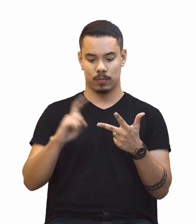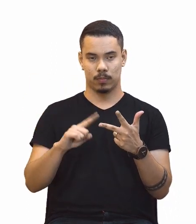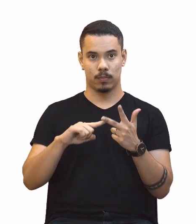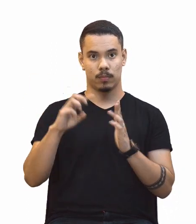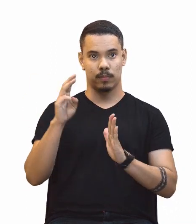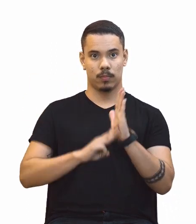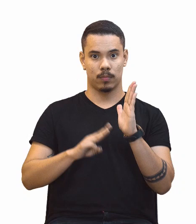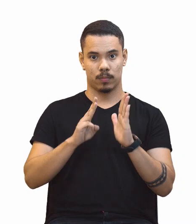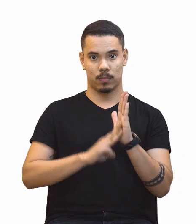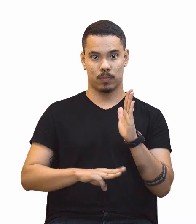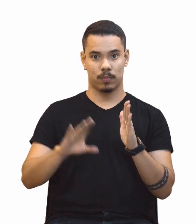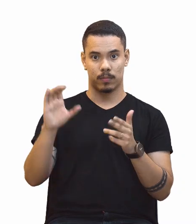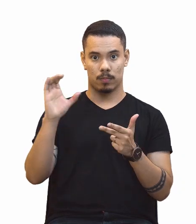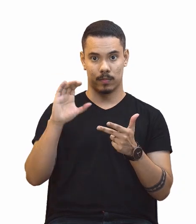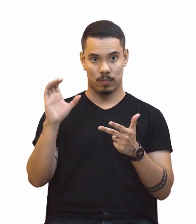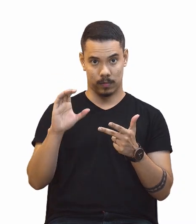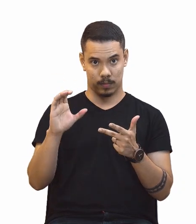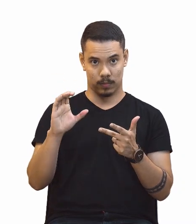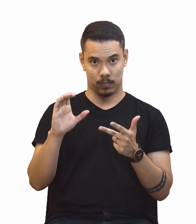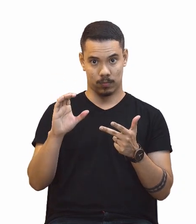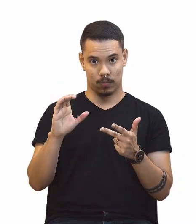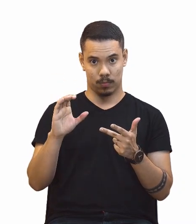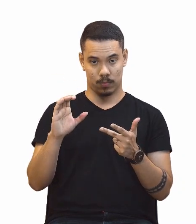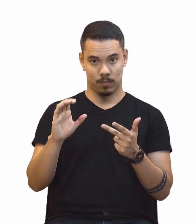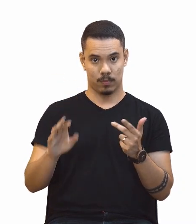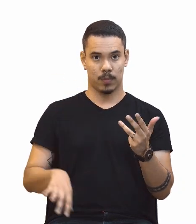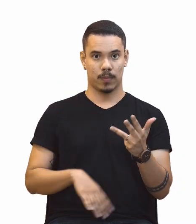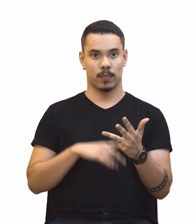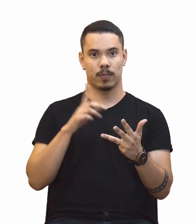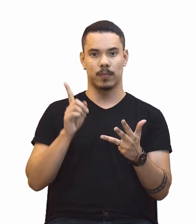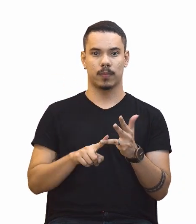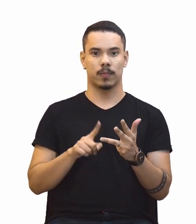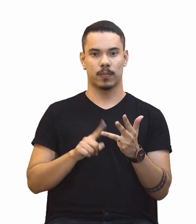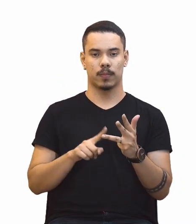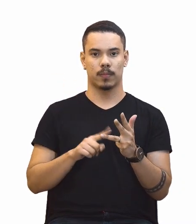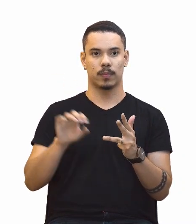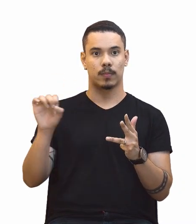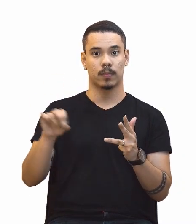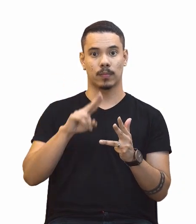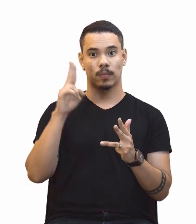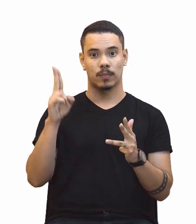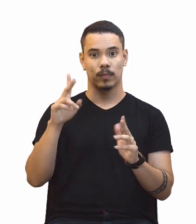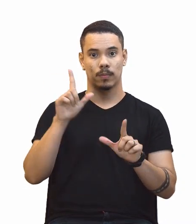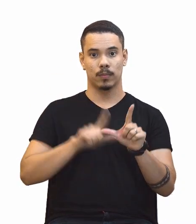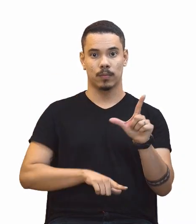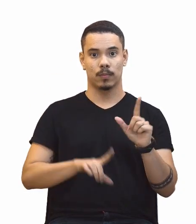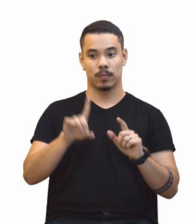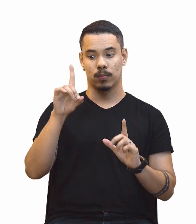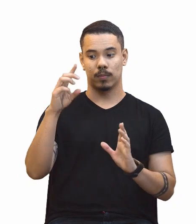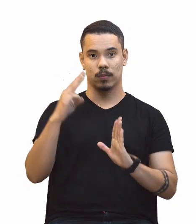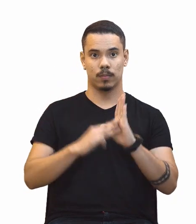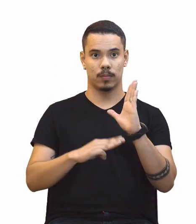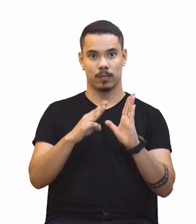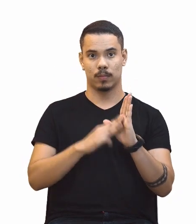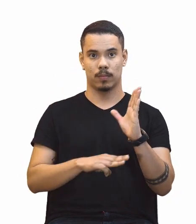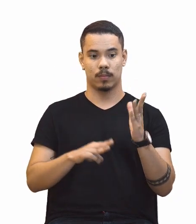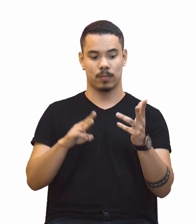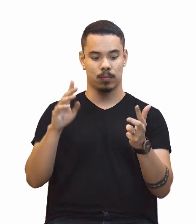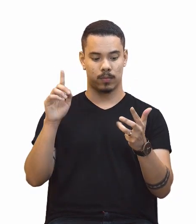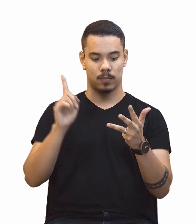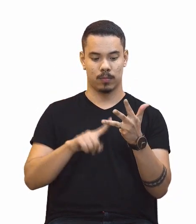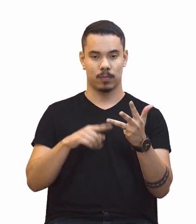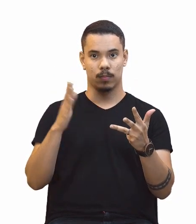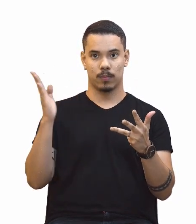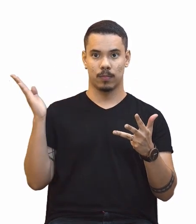que seria o método intelectivo? Ou seria a alternativa D, o método